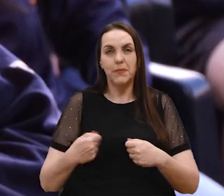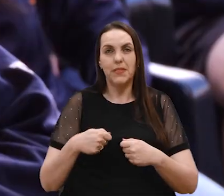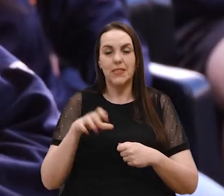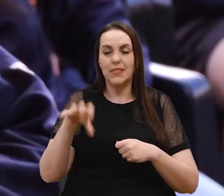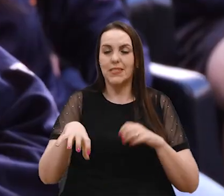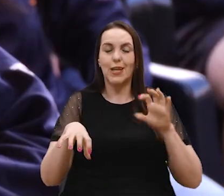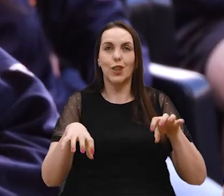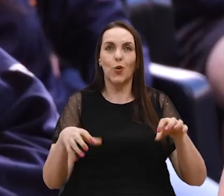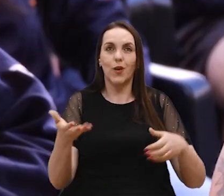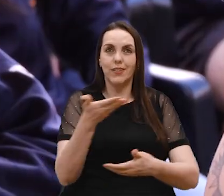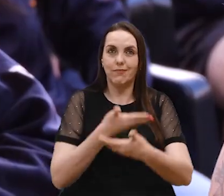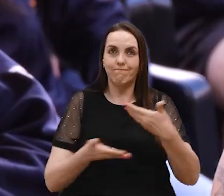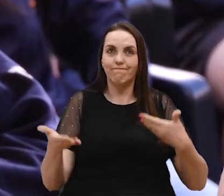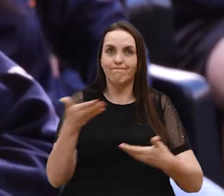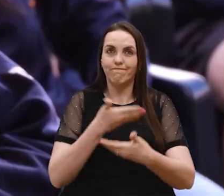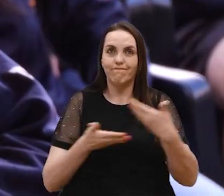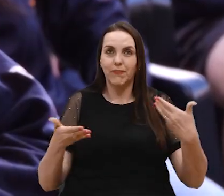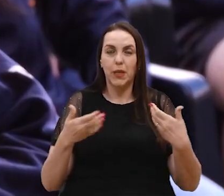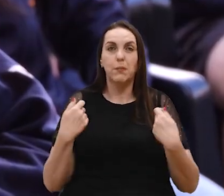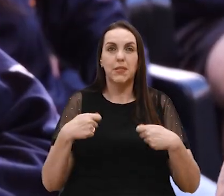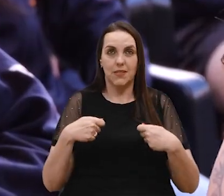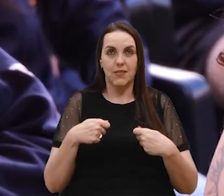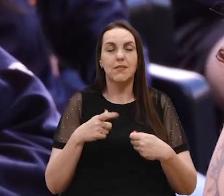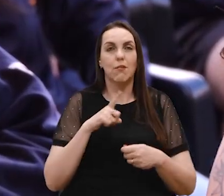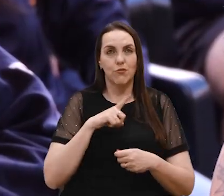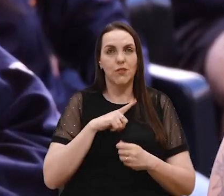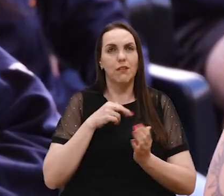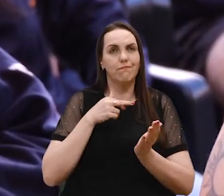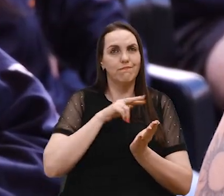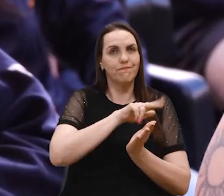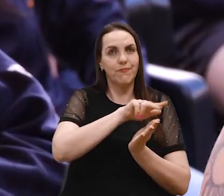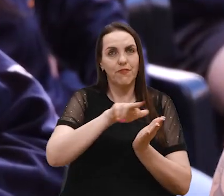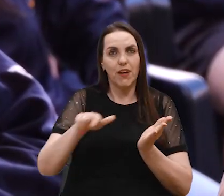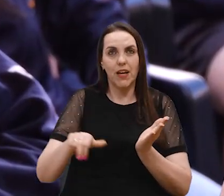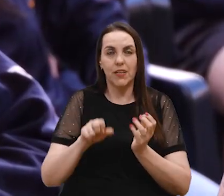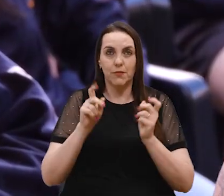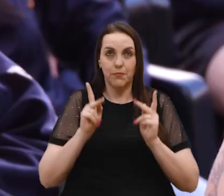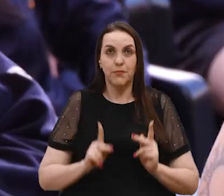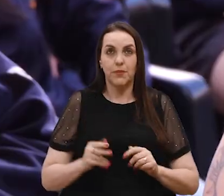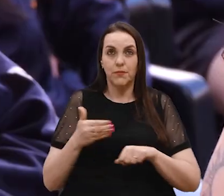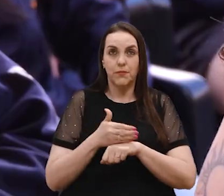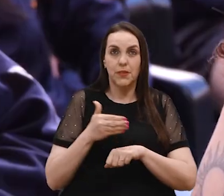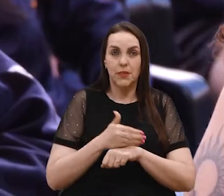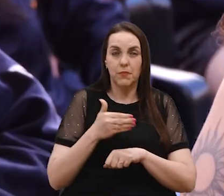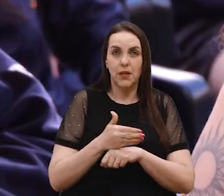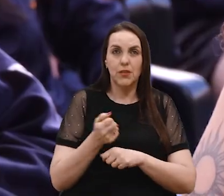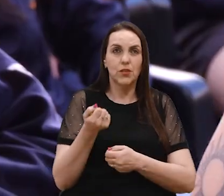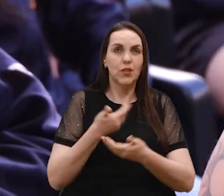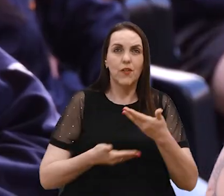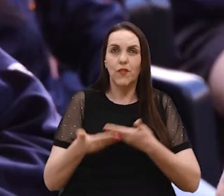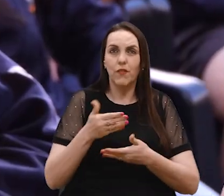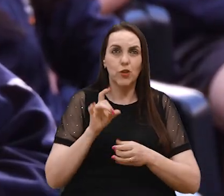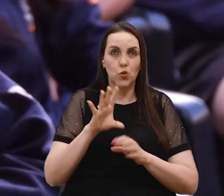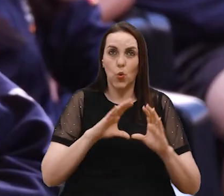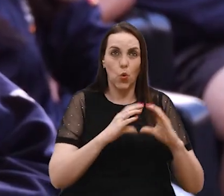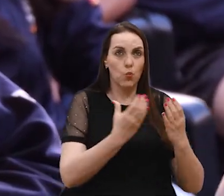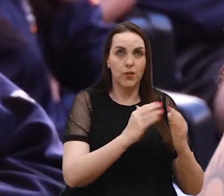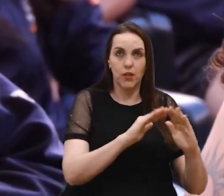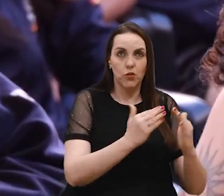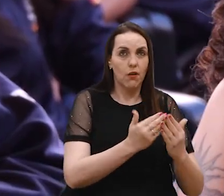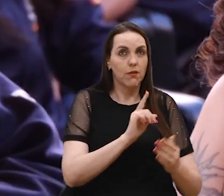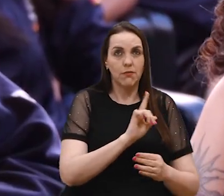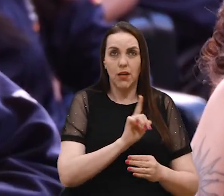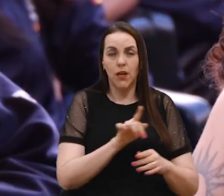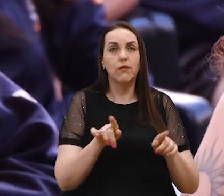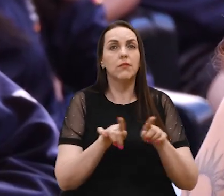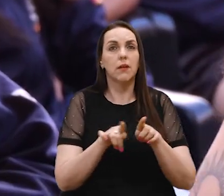intersetorialidade. Então, a gente precisa ter diversos atores da nossa sociedade, não envolvendo somente a comunidade